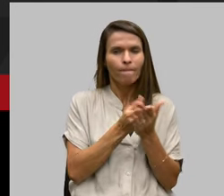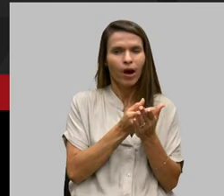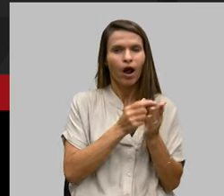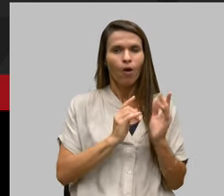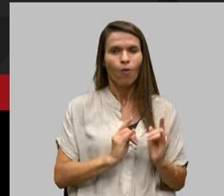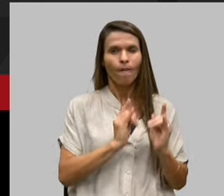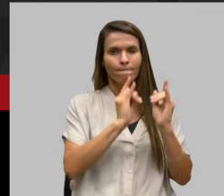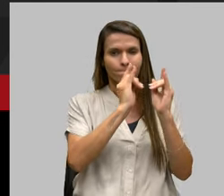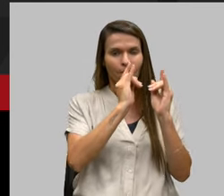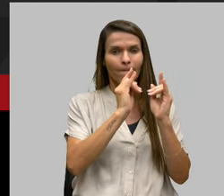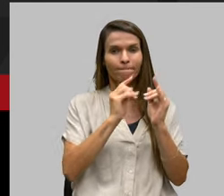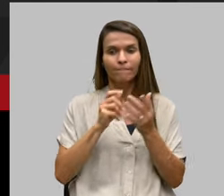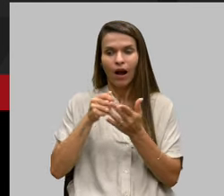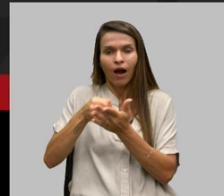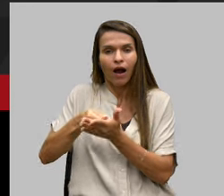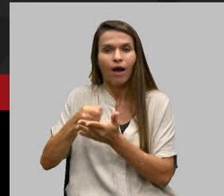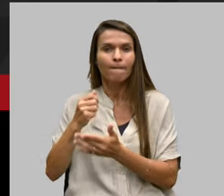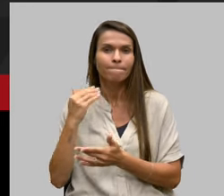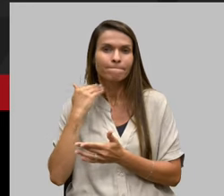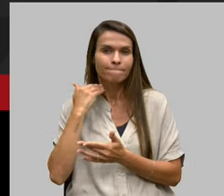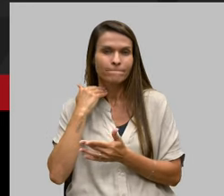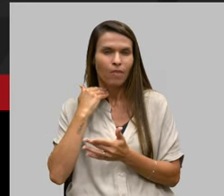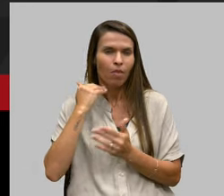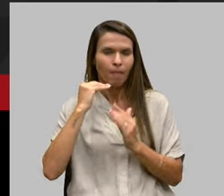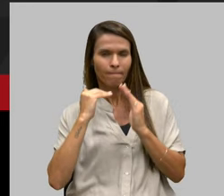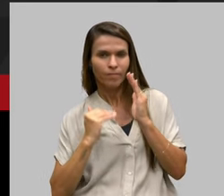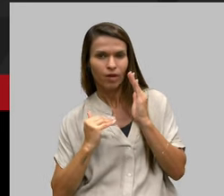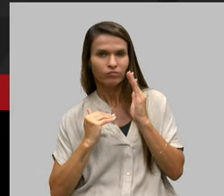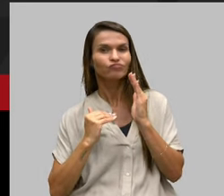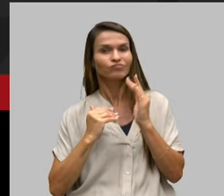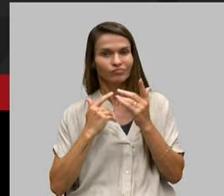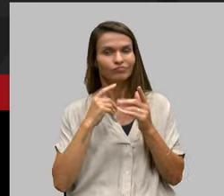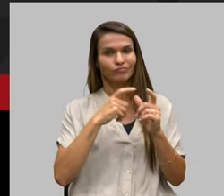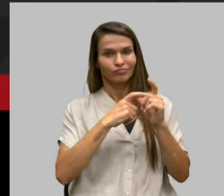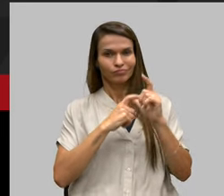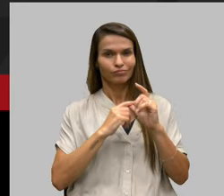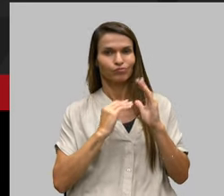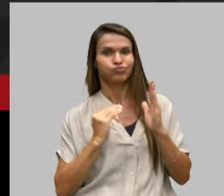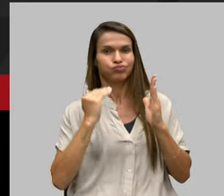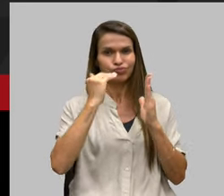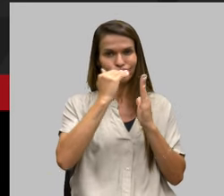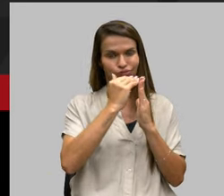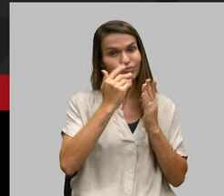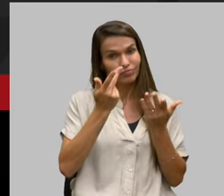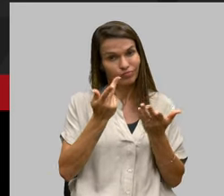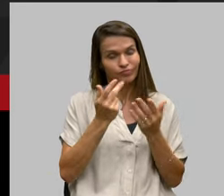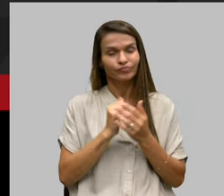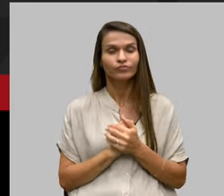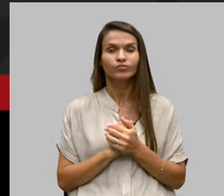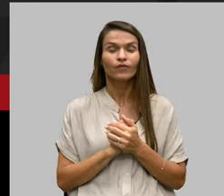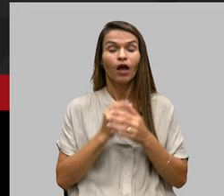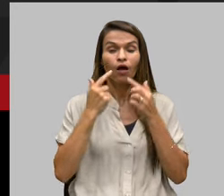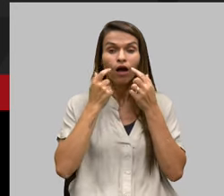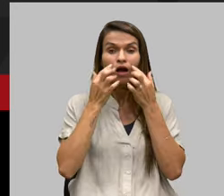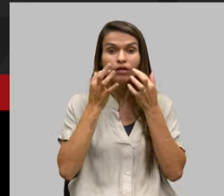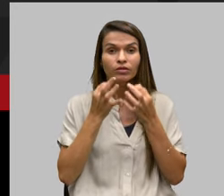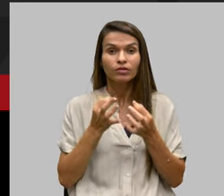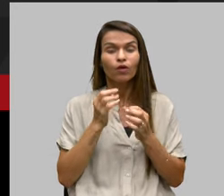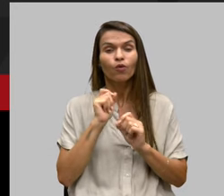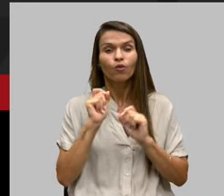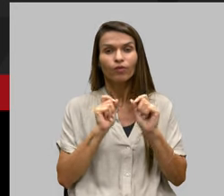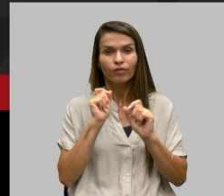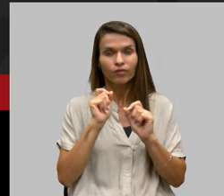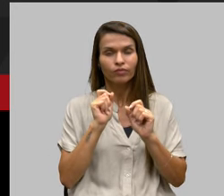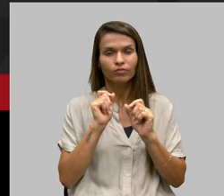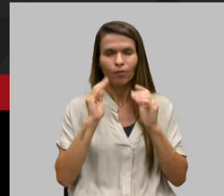banco do que o banco nos pede de prestação o nosso saldo devedor vai crescer né E e aí chamou mais atenção ainda no momento que uma